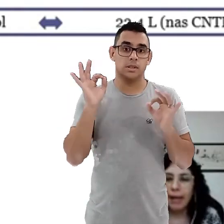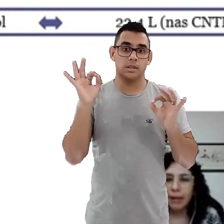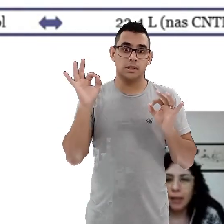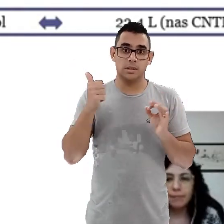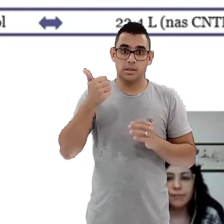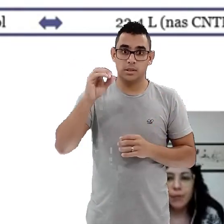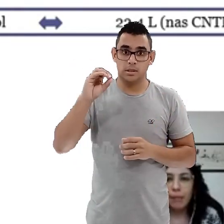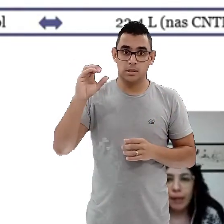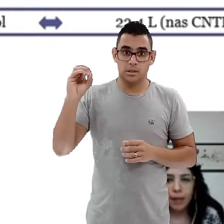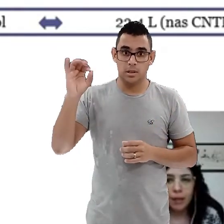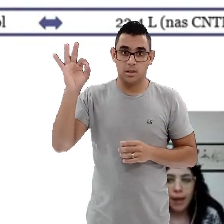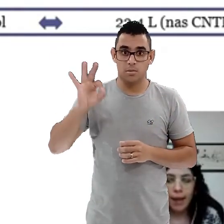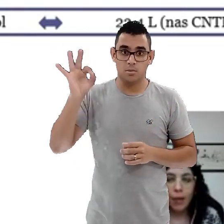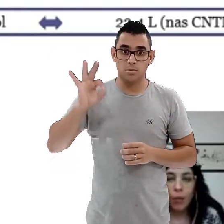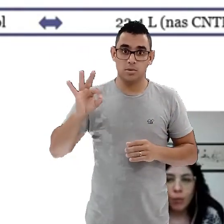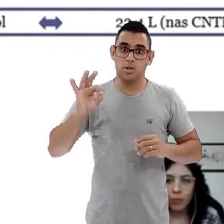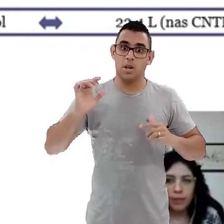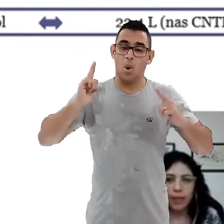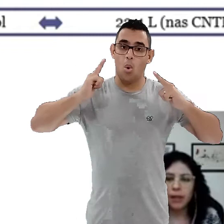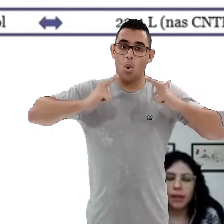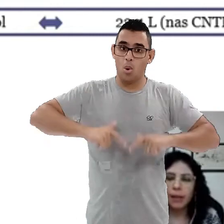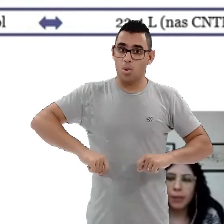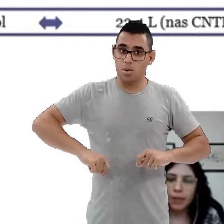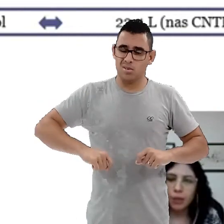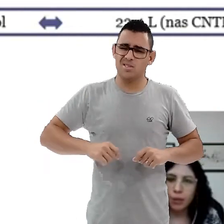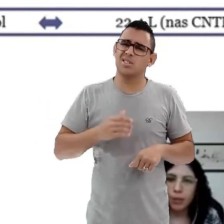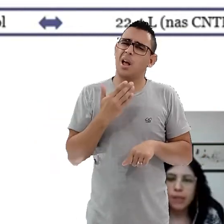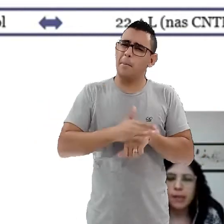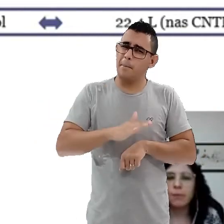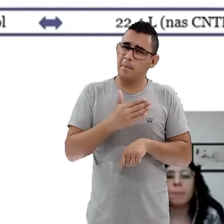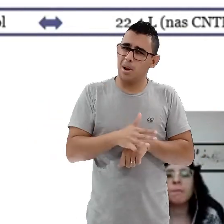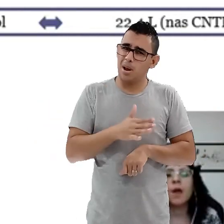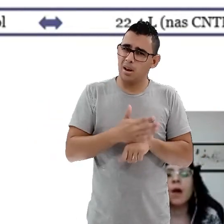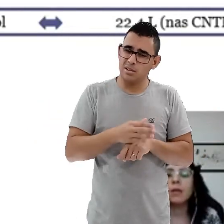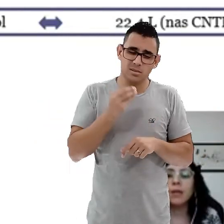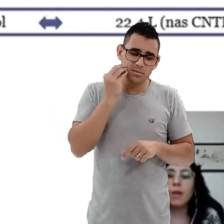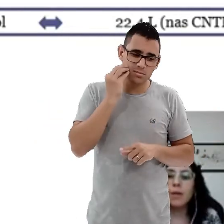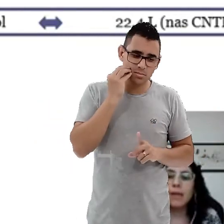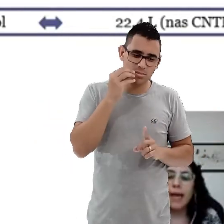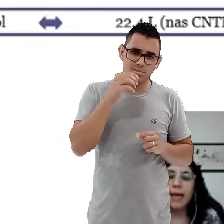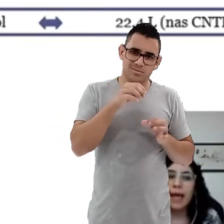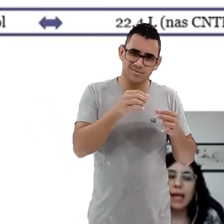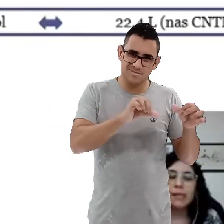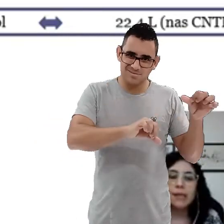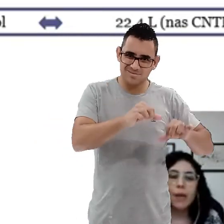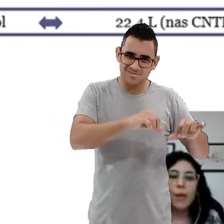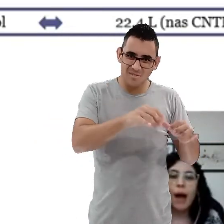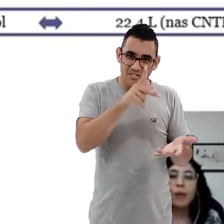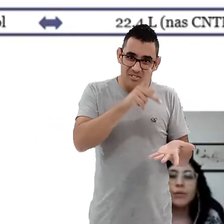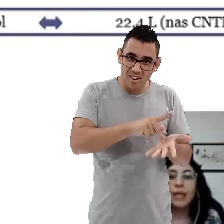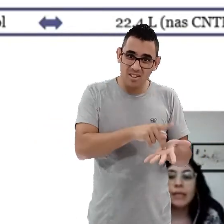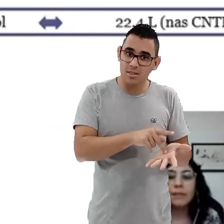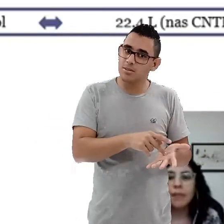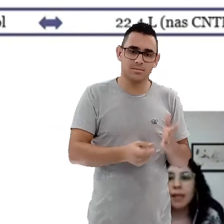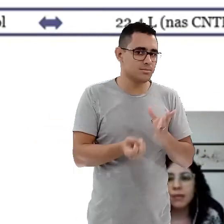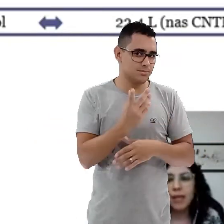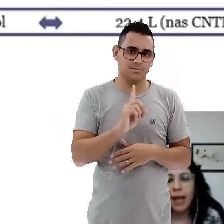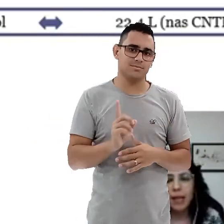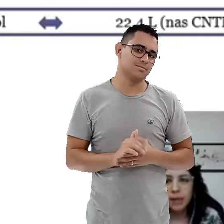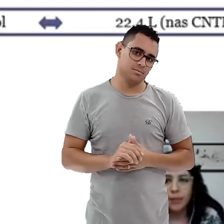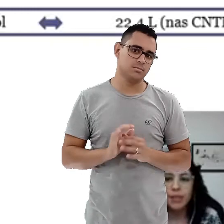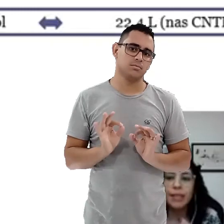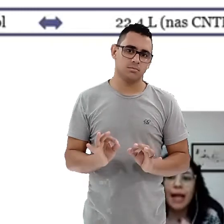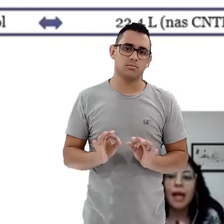na prática não é bem comum, tá? Em laboratório, por exemplo. Outra coisa é em relação aos rendimentos